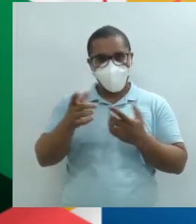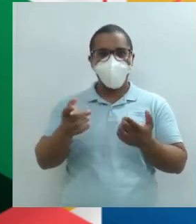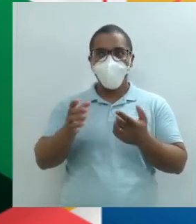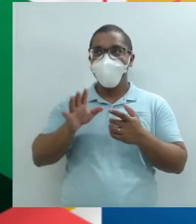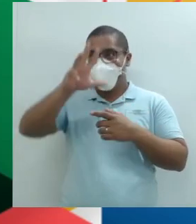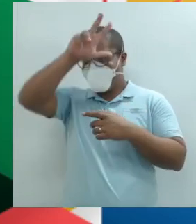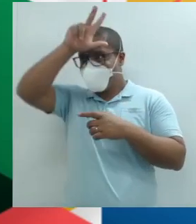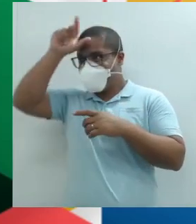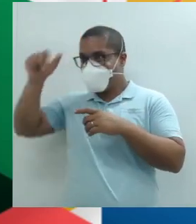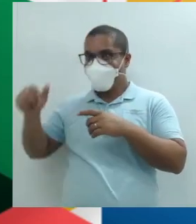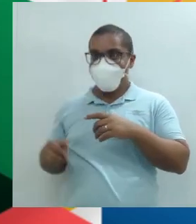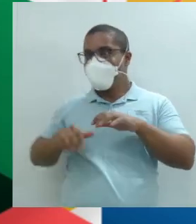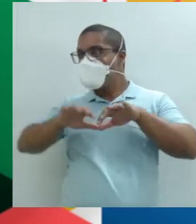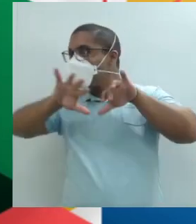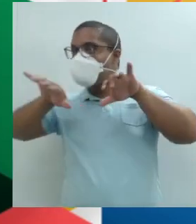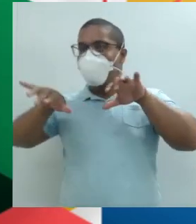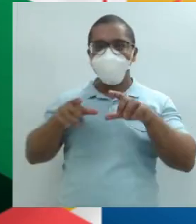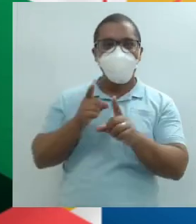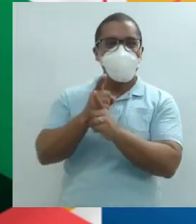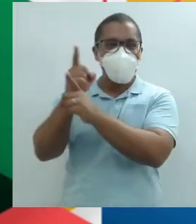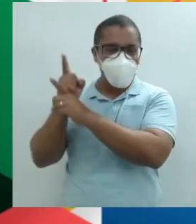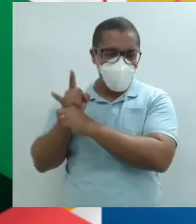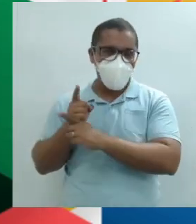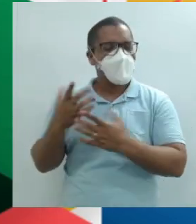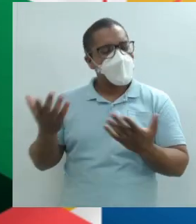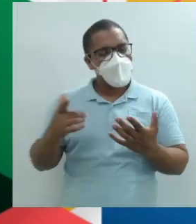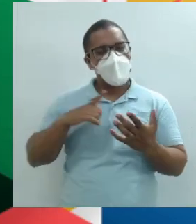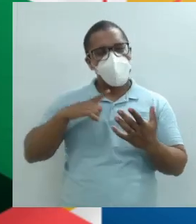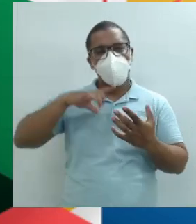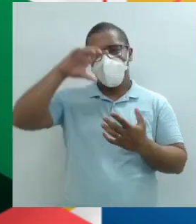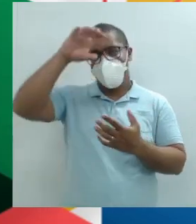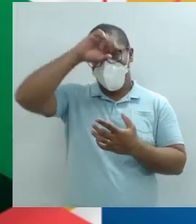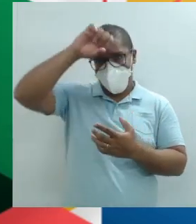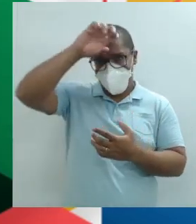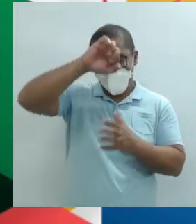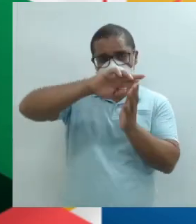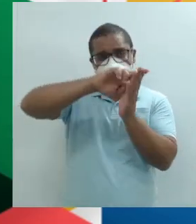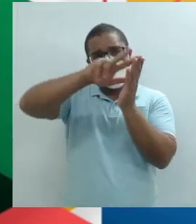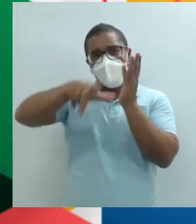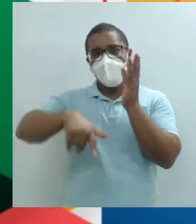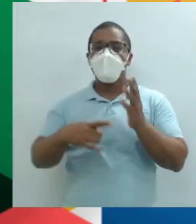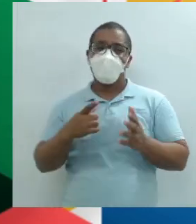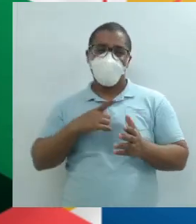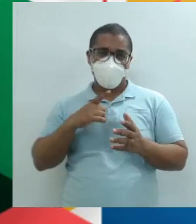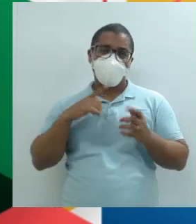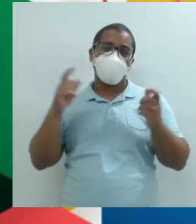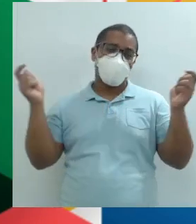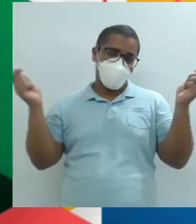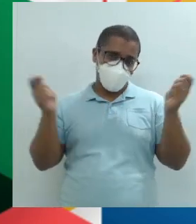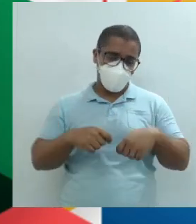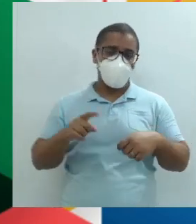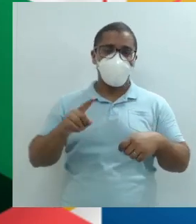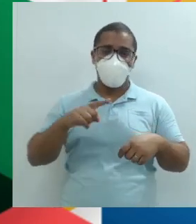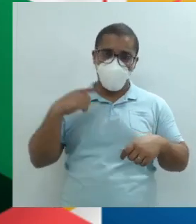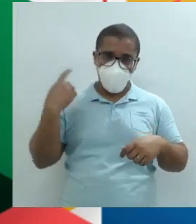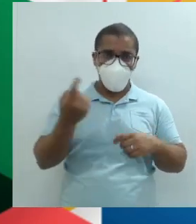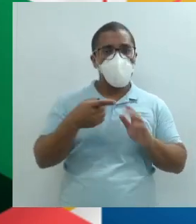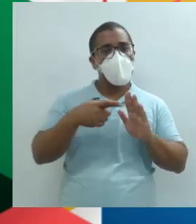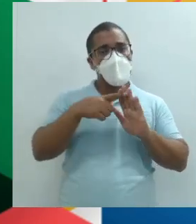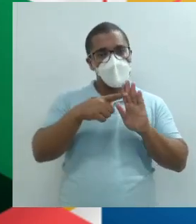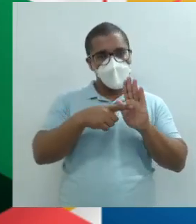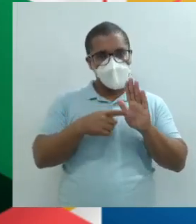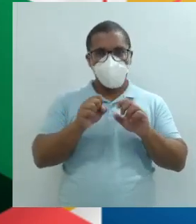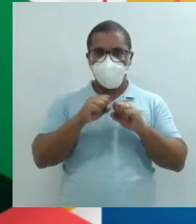Mas, letramento cultural é isso. Letramento cívico, né? Que é essa questão justamente da gente se engajar em projetos